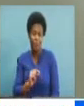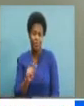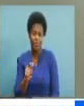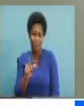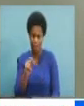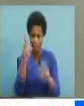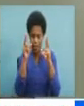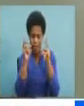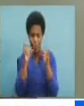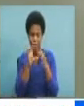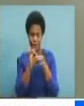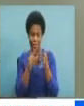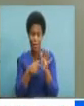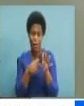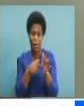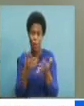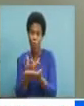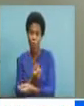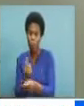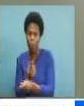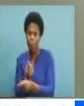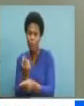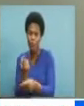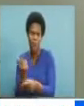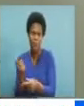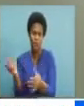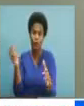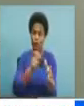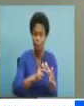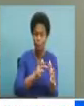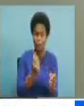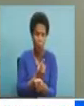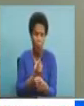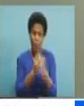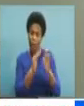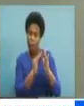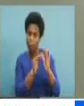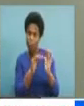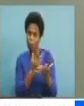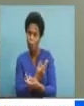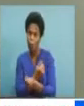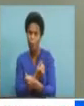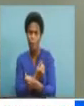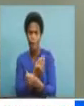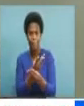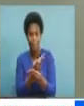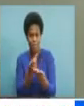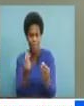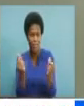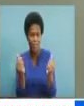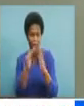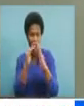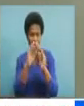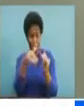na matéria de importação de bens trecho da residência materiais para acabamento da primeira